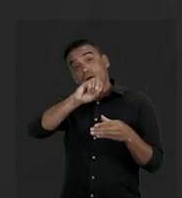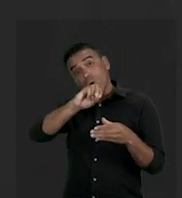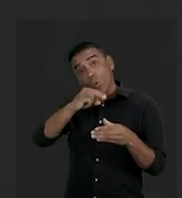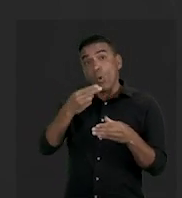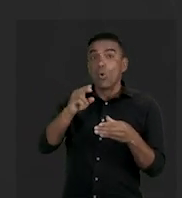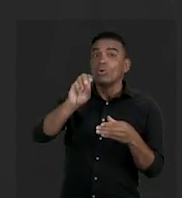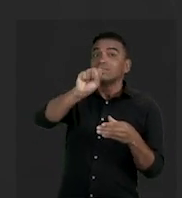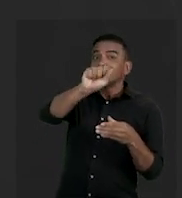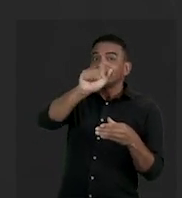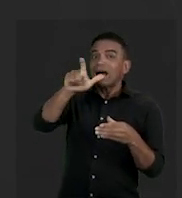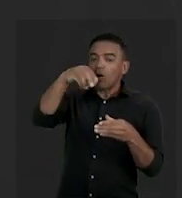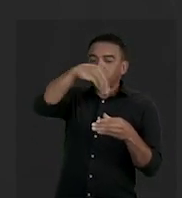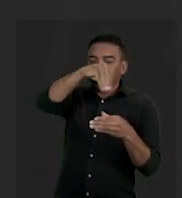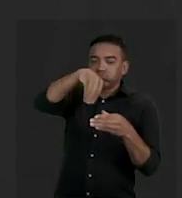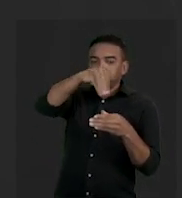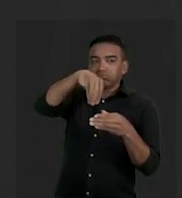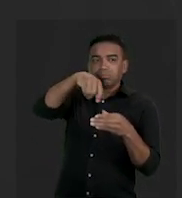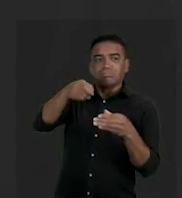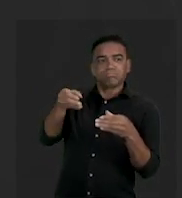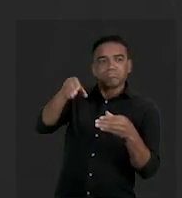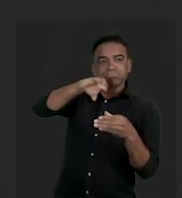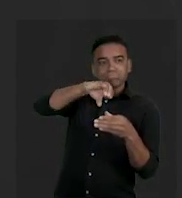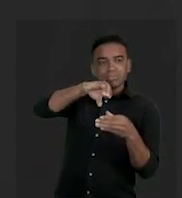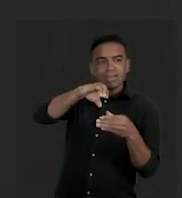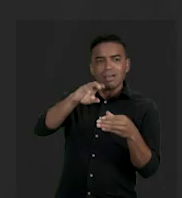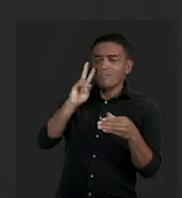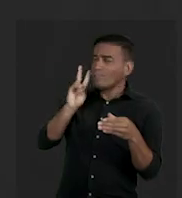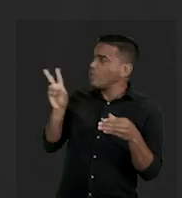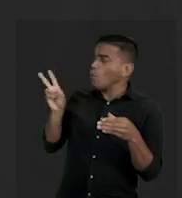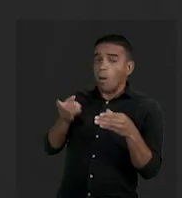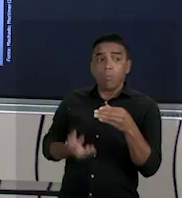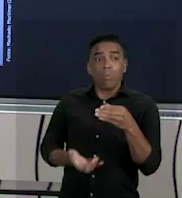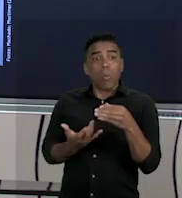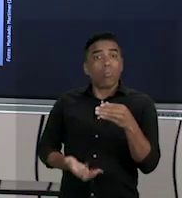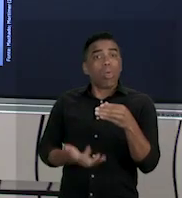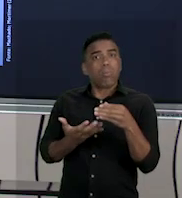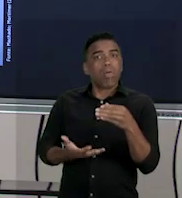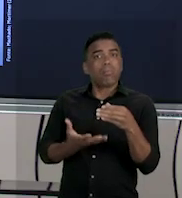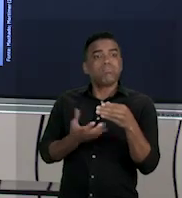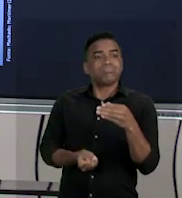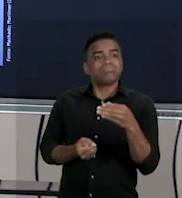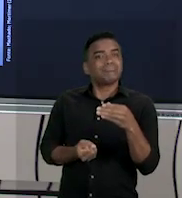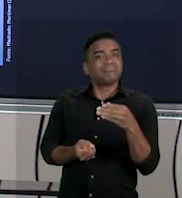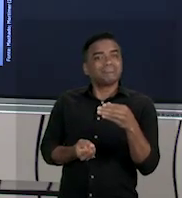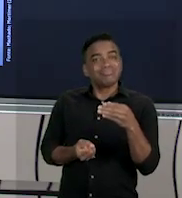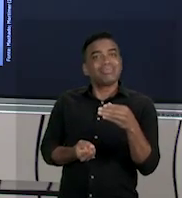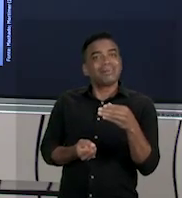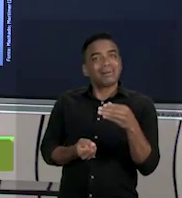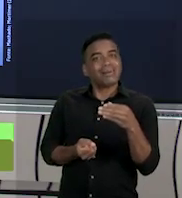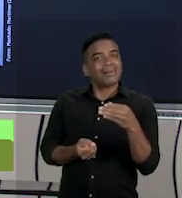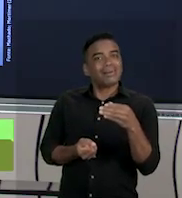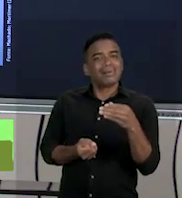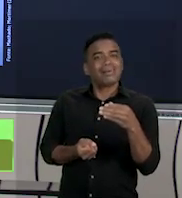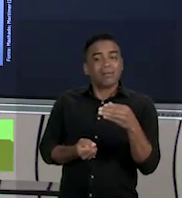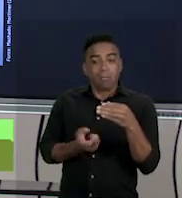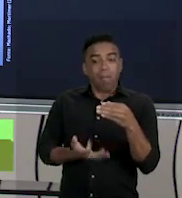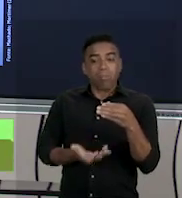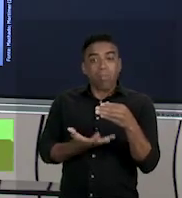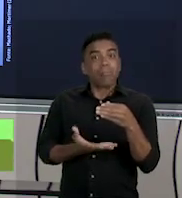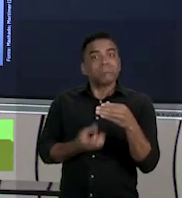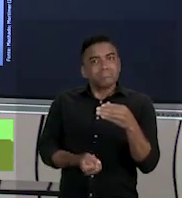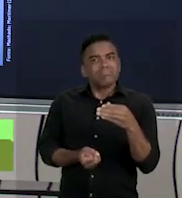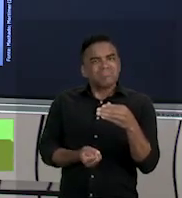qual for o soluto, eu vou parar de observar essas bolhas, essa formação de bolhas. O que está acontecendo